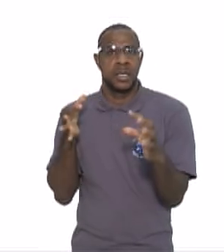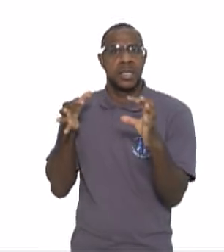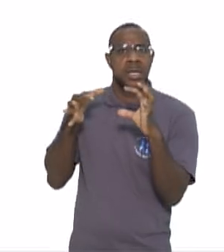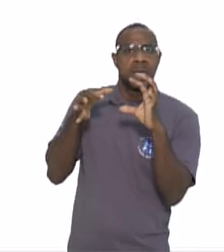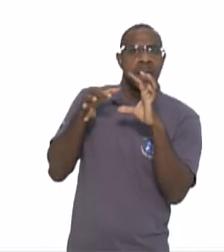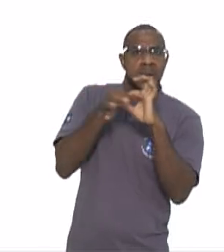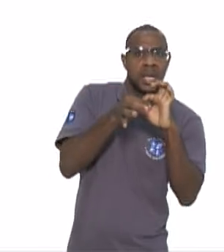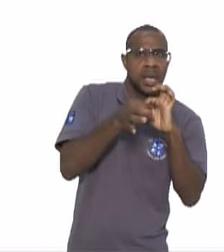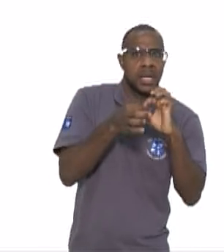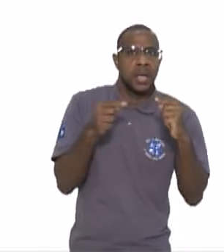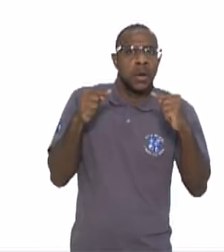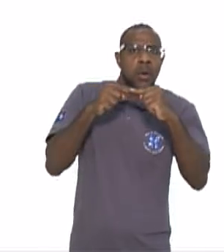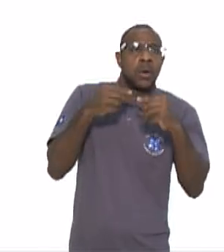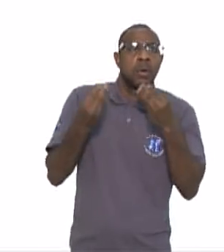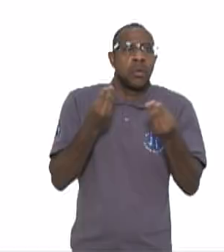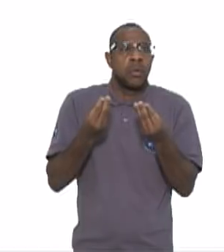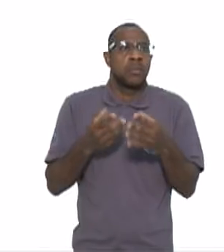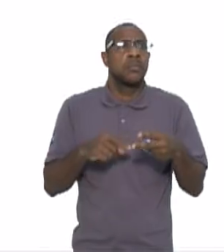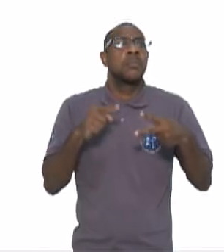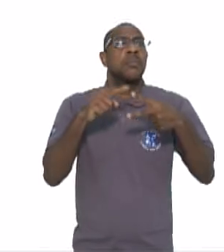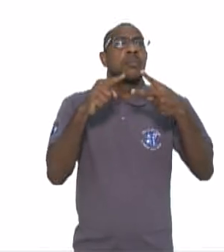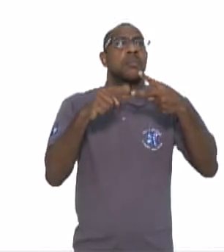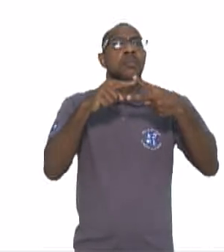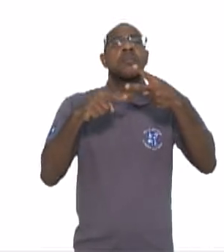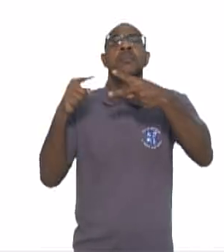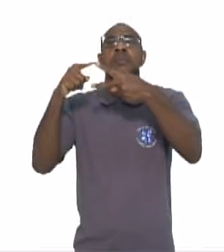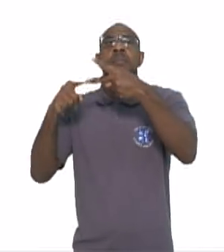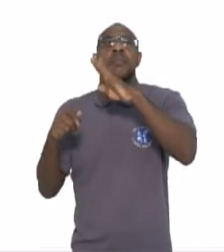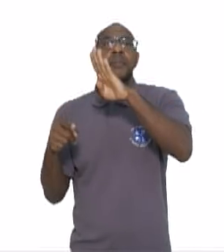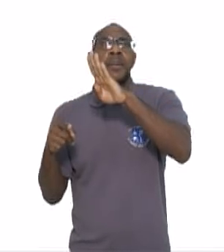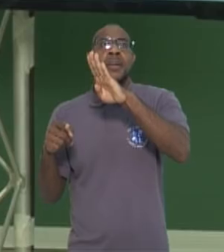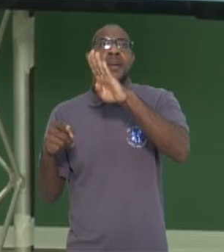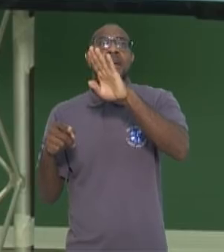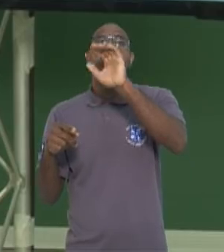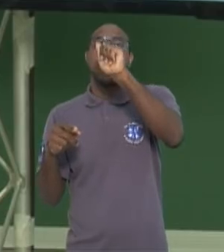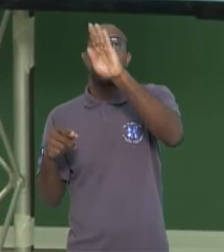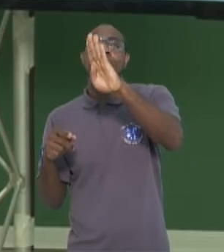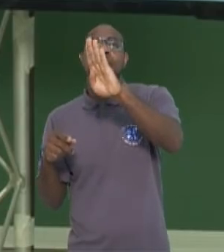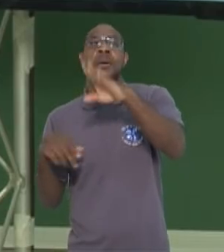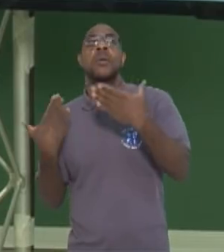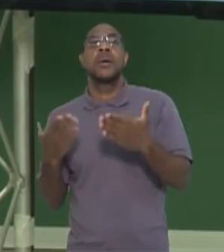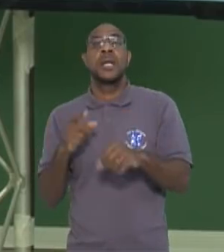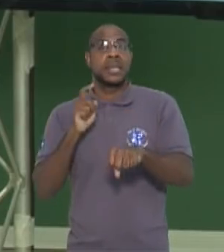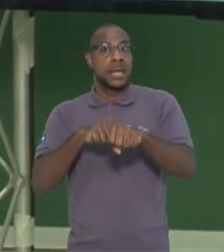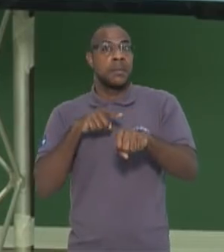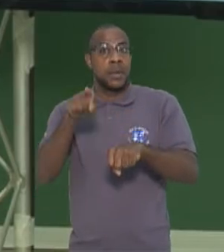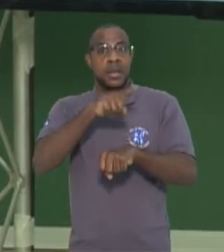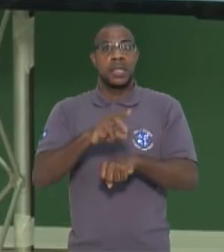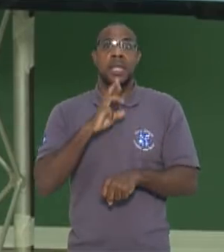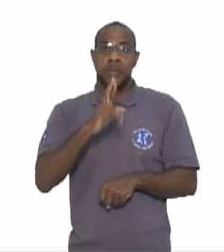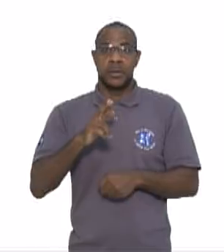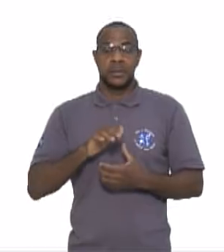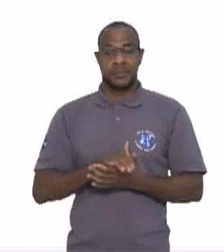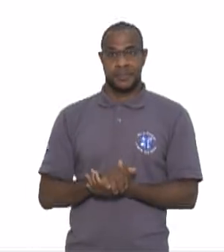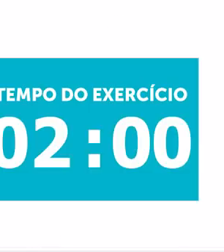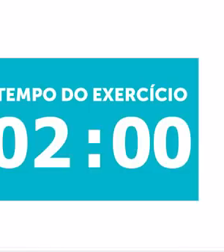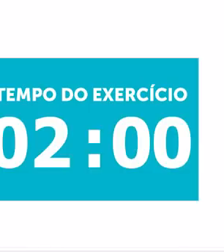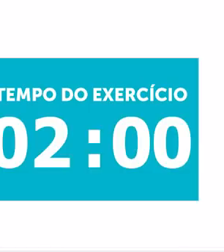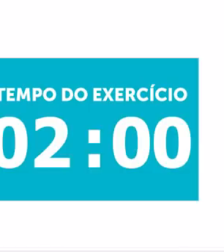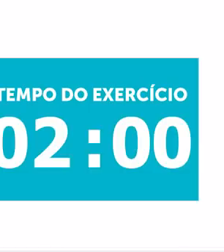contexto? A, arte rupestre. B, contexto urbano. Dá um tempo para vocês responderem e já retornamos.